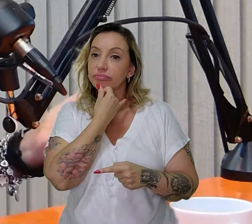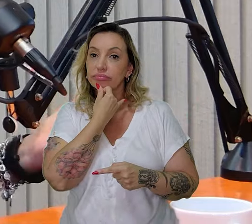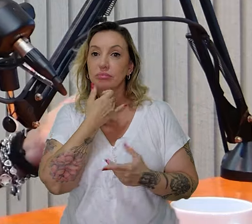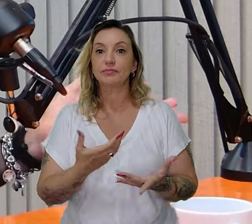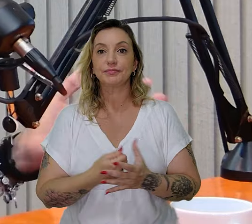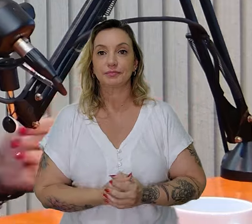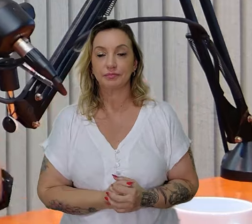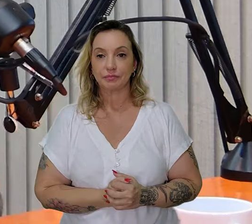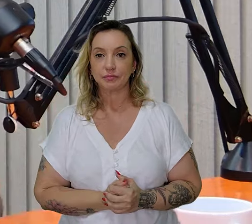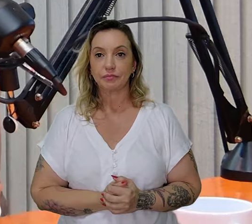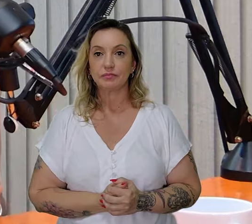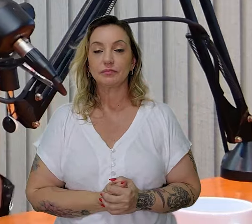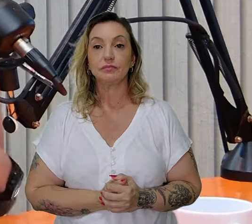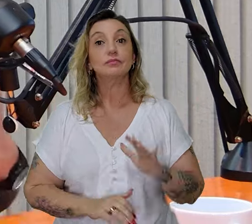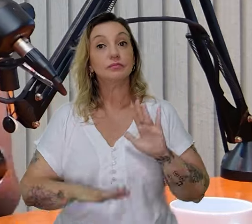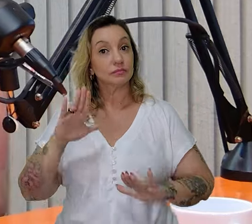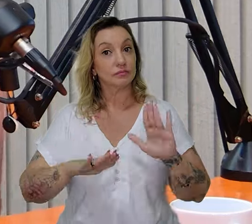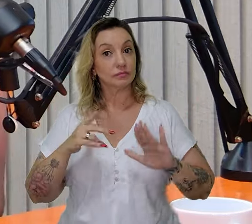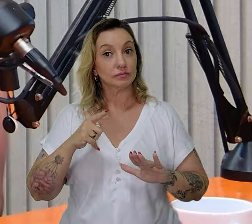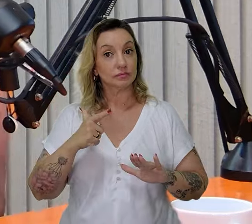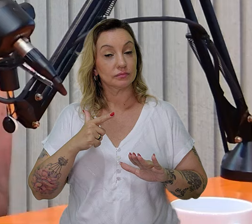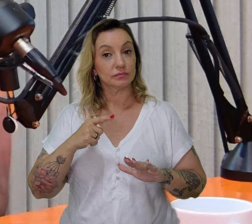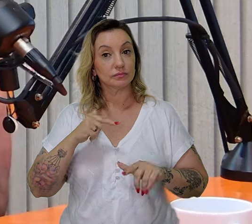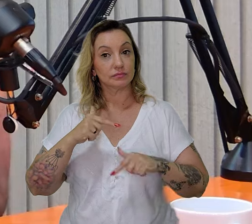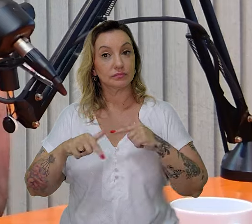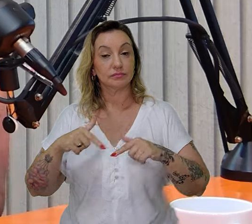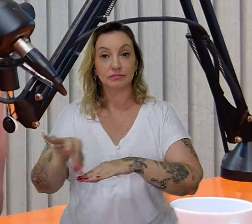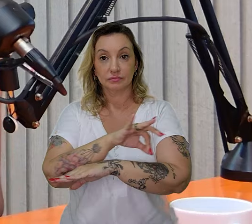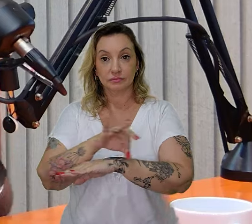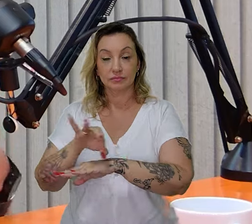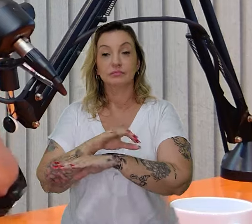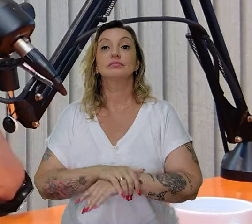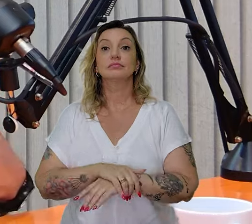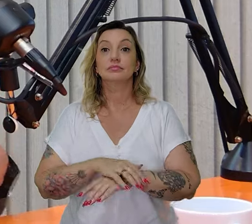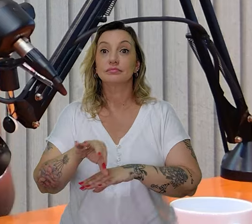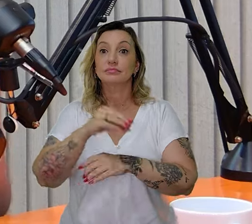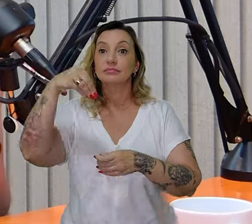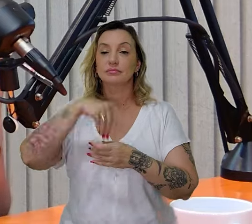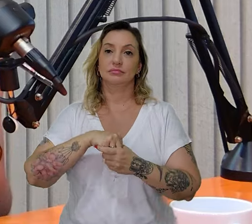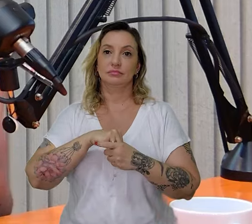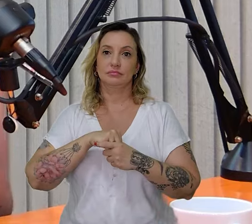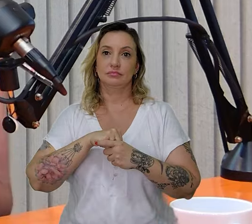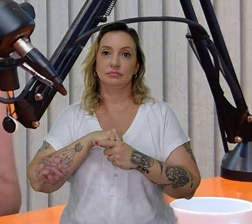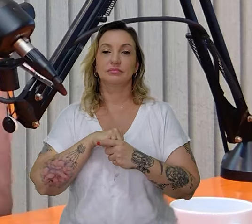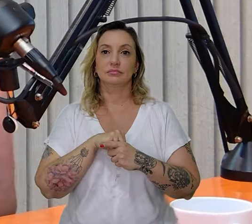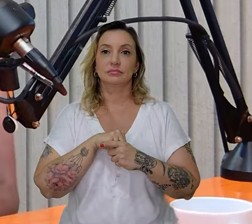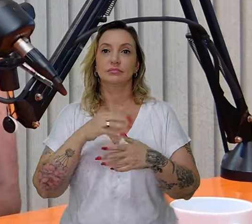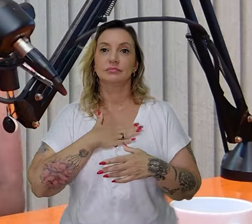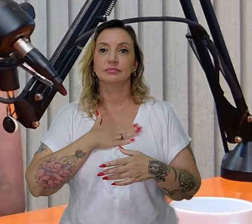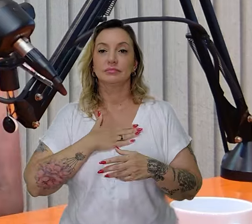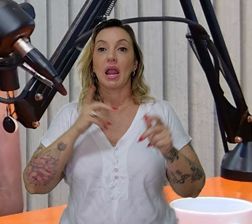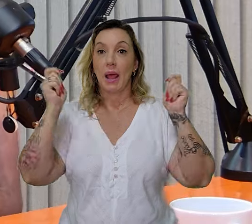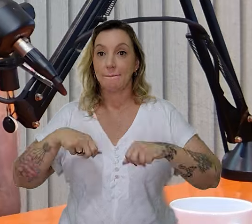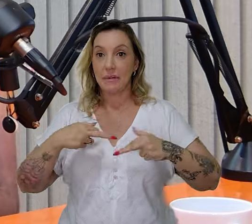infeliz né Eh apesar de não estar exercendo arquitetura hoje a arquitetura faz parte do do das